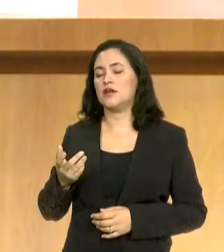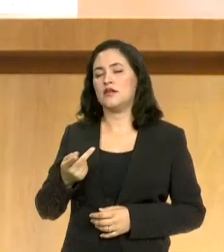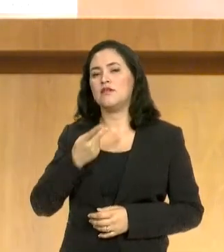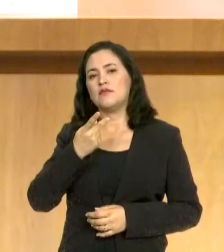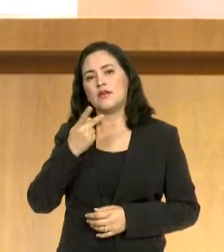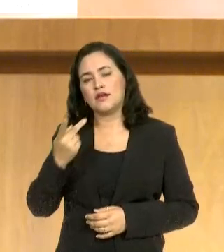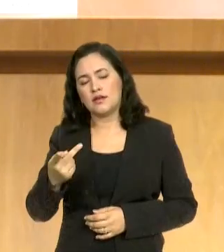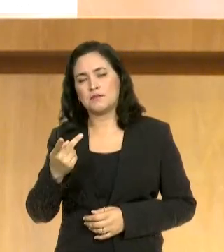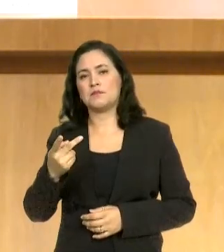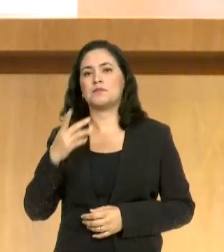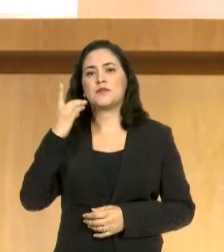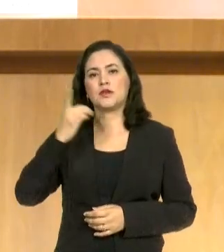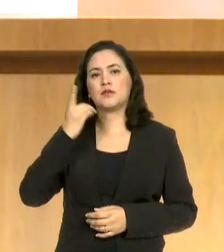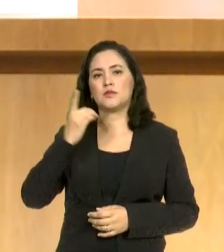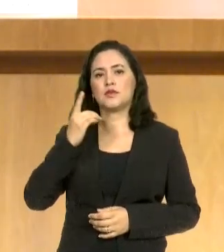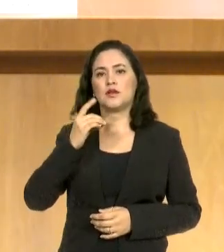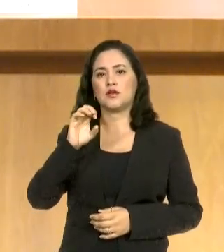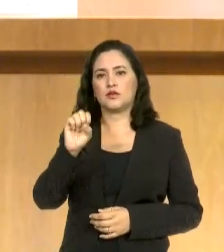o deputado Marco Aurélio,